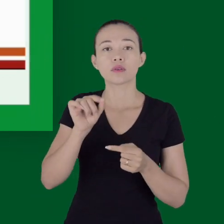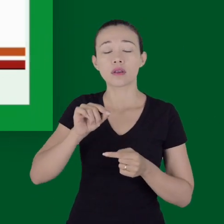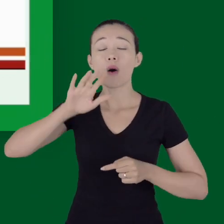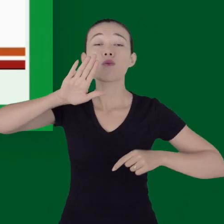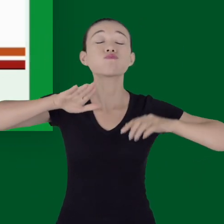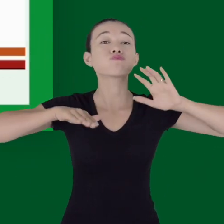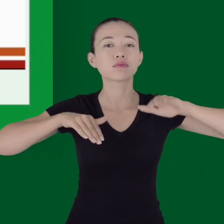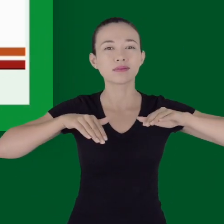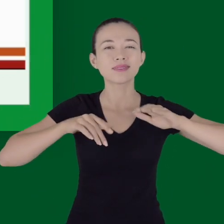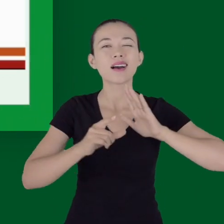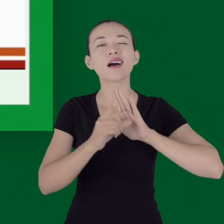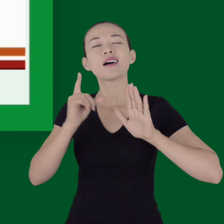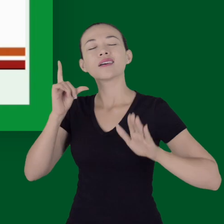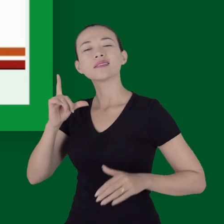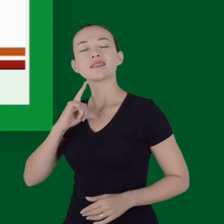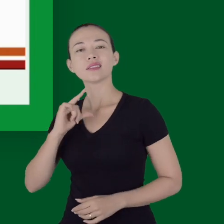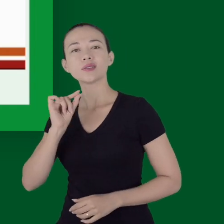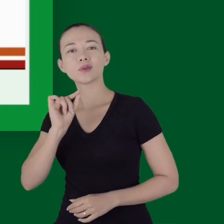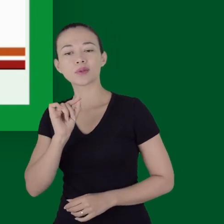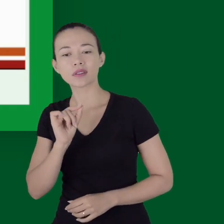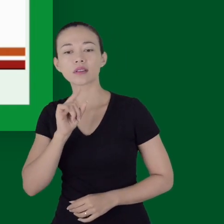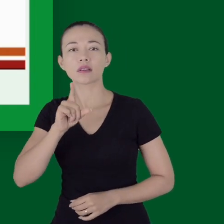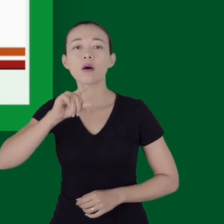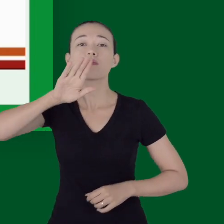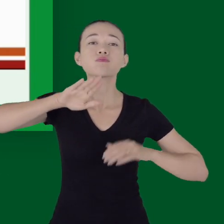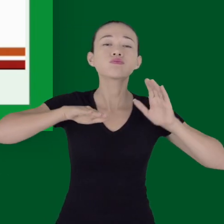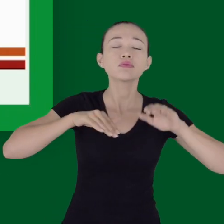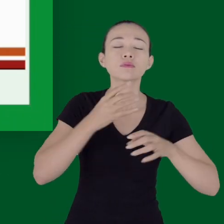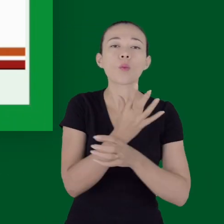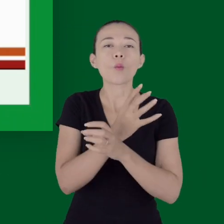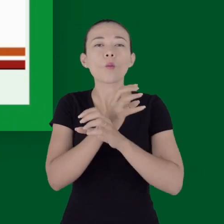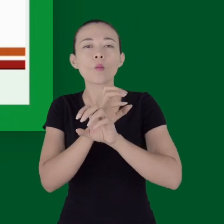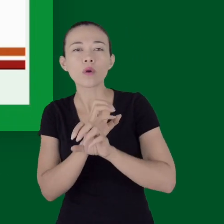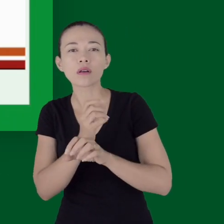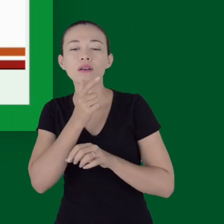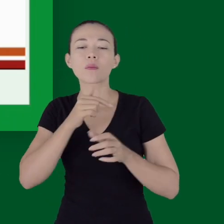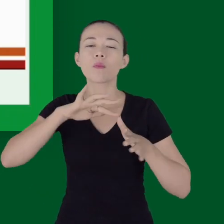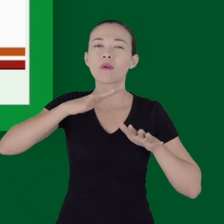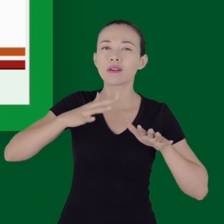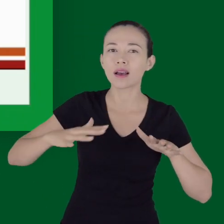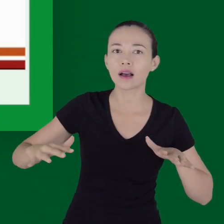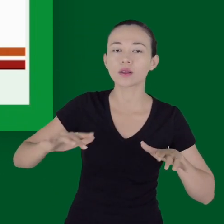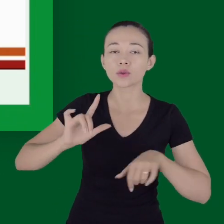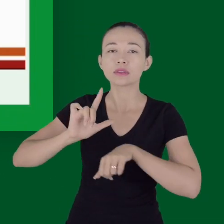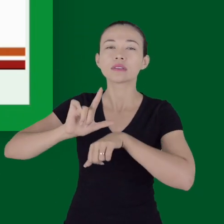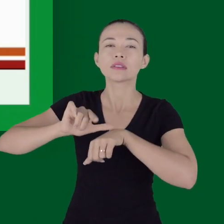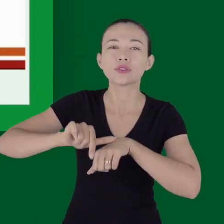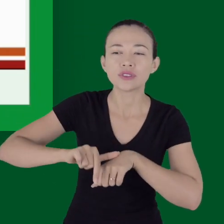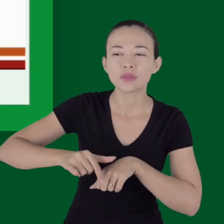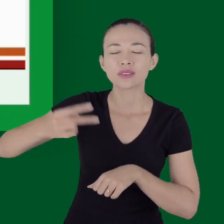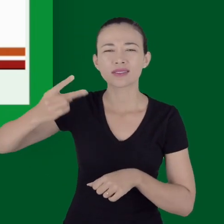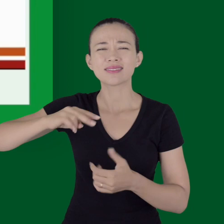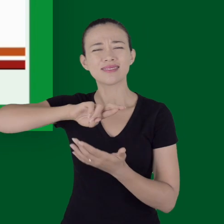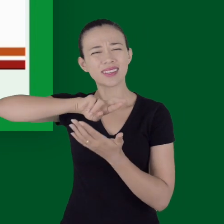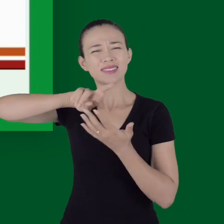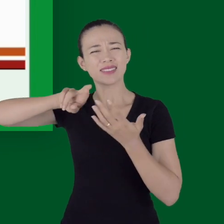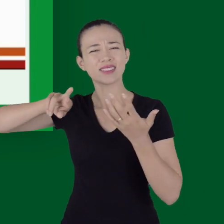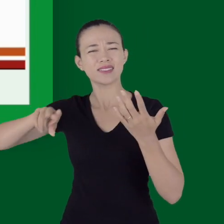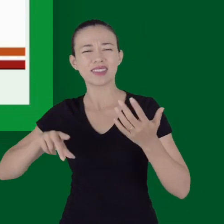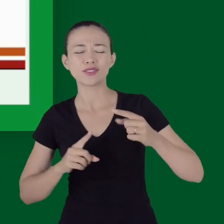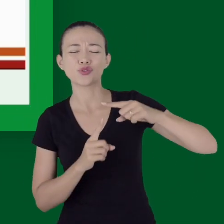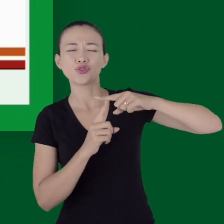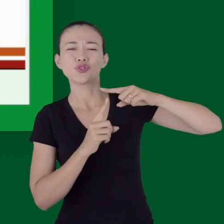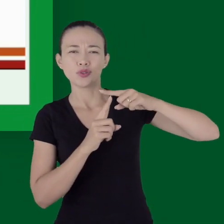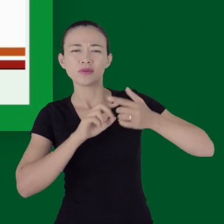tinha classificações como afogamento seco, afogamento molhado, afogamento tardio, secundário, o quase afogamento,